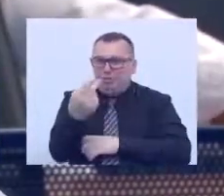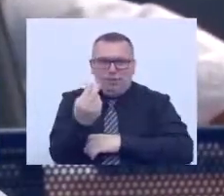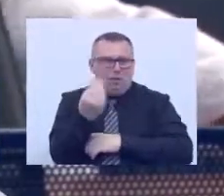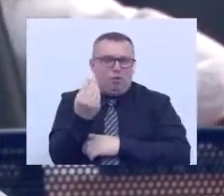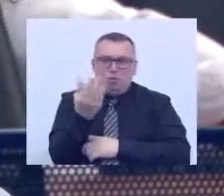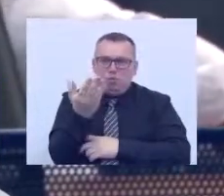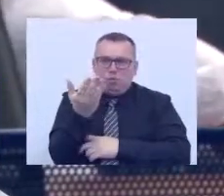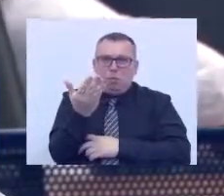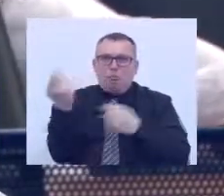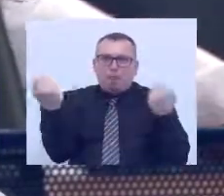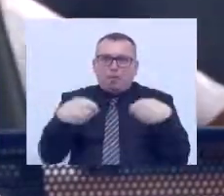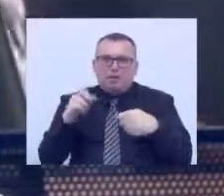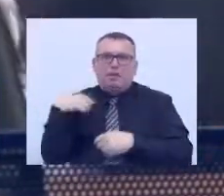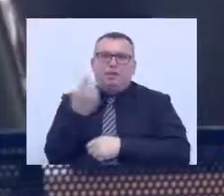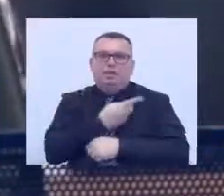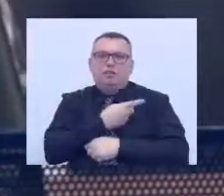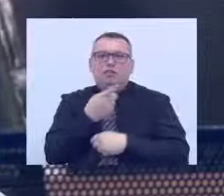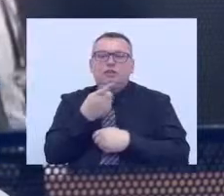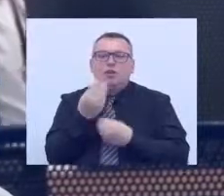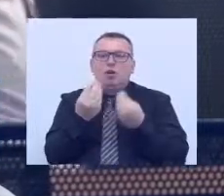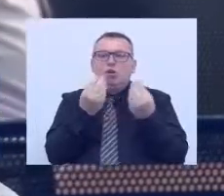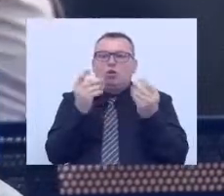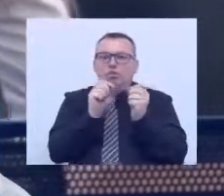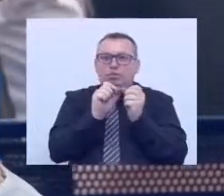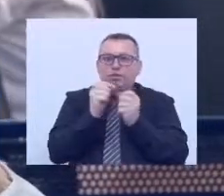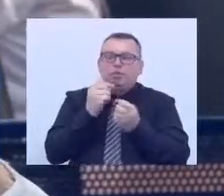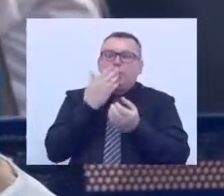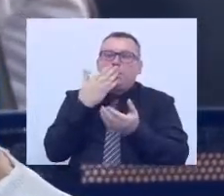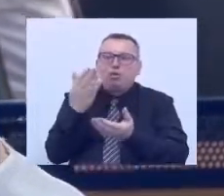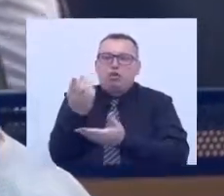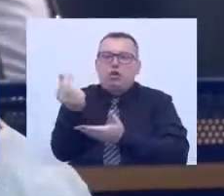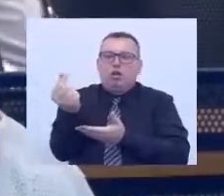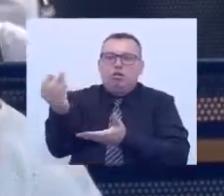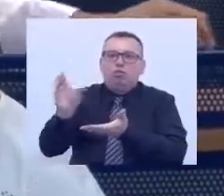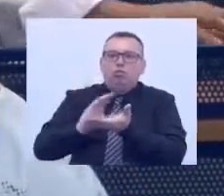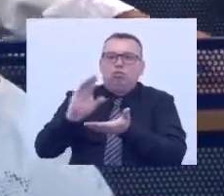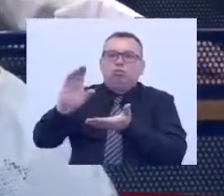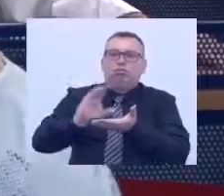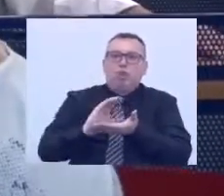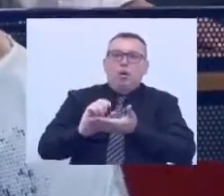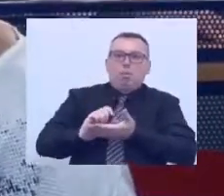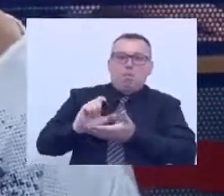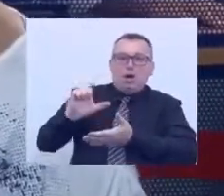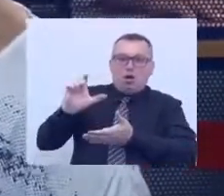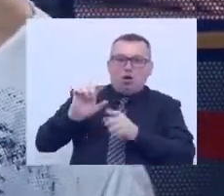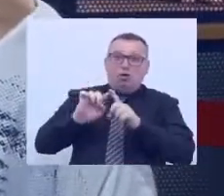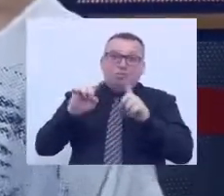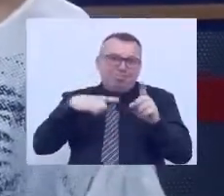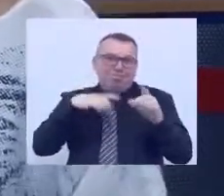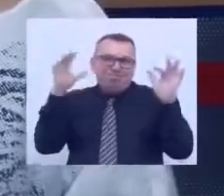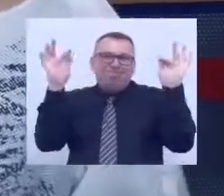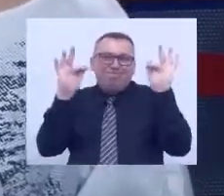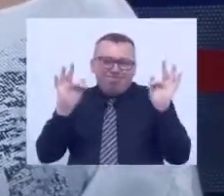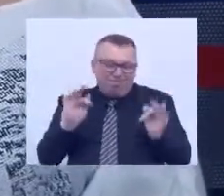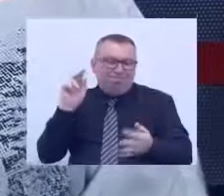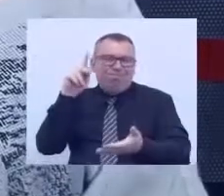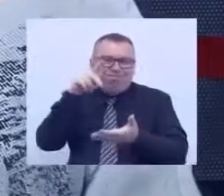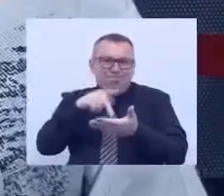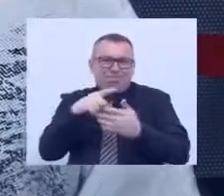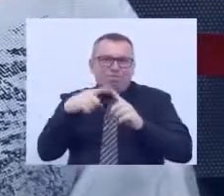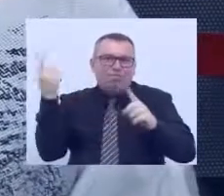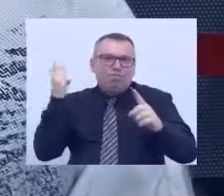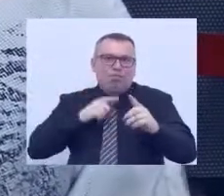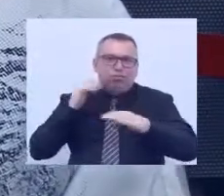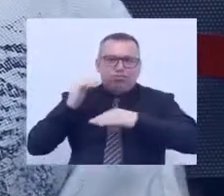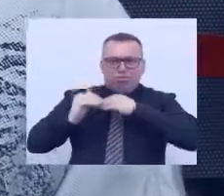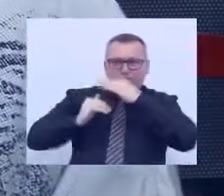gente contar com um aporte de recursos maior, mas assim, estamos felizes porque crescemos